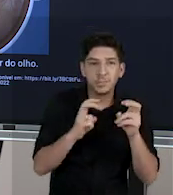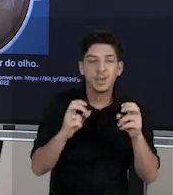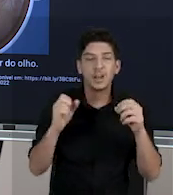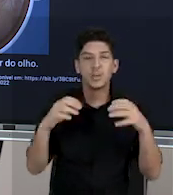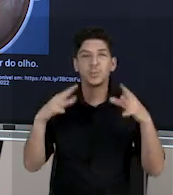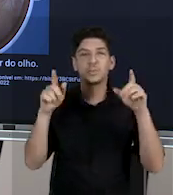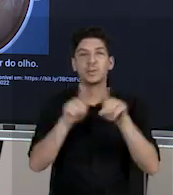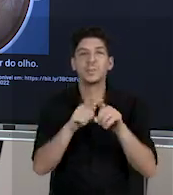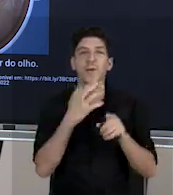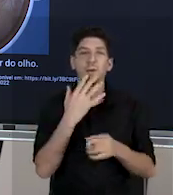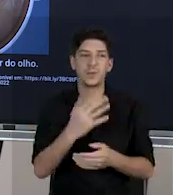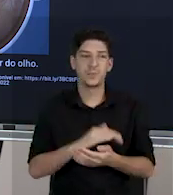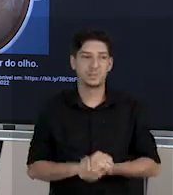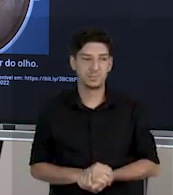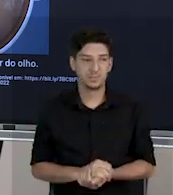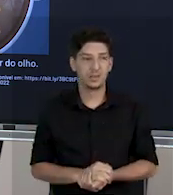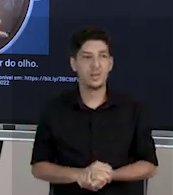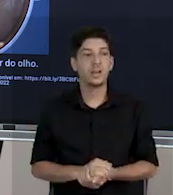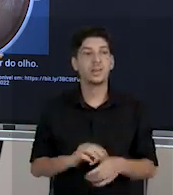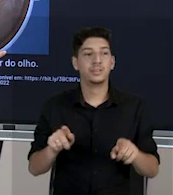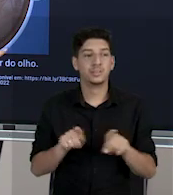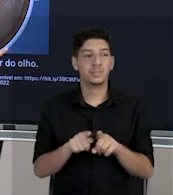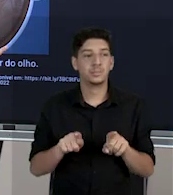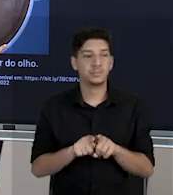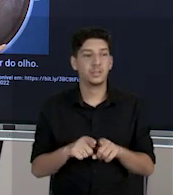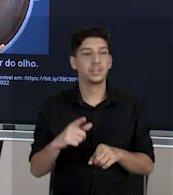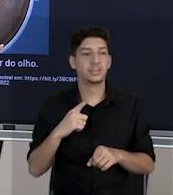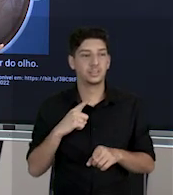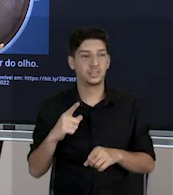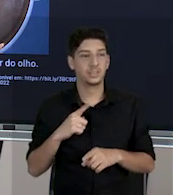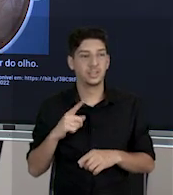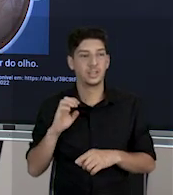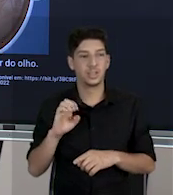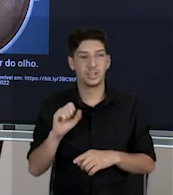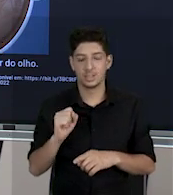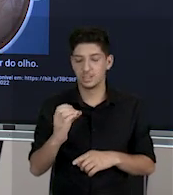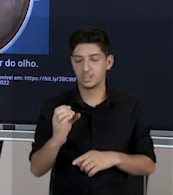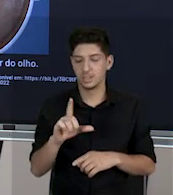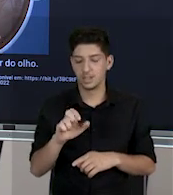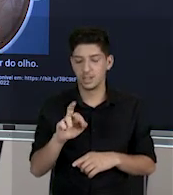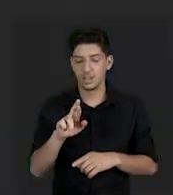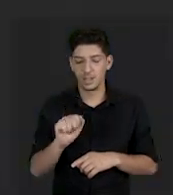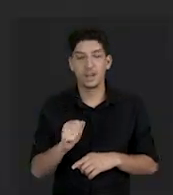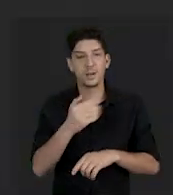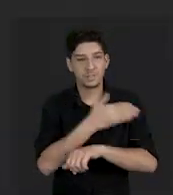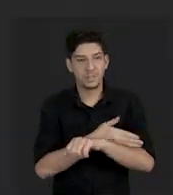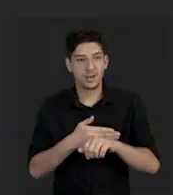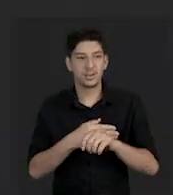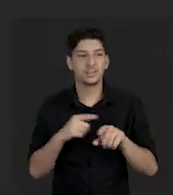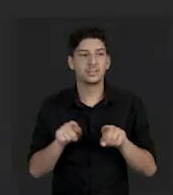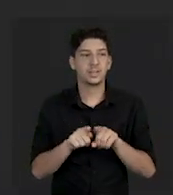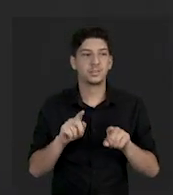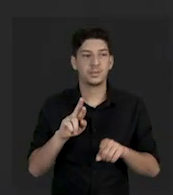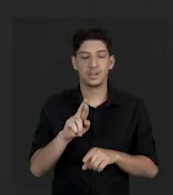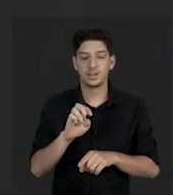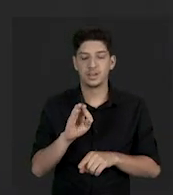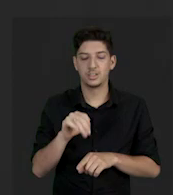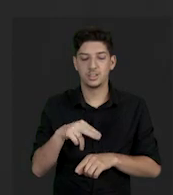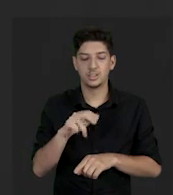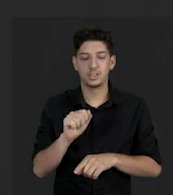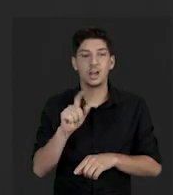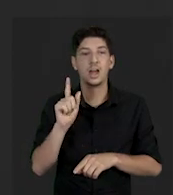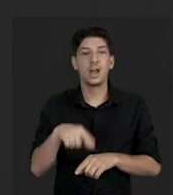cor também. Além disso, a gente tem entre a esclera, que é a parte branca do tecido do olho, e a retina, o coroide, que é o tecido